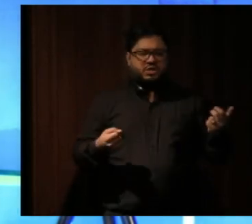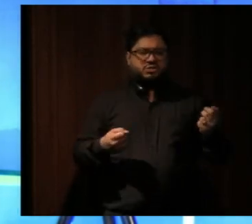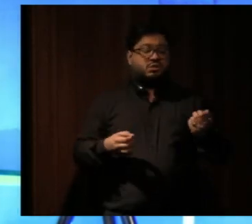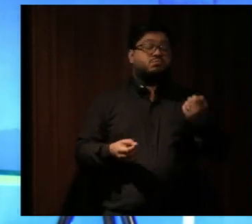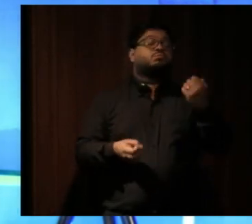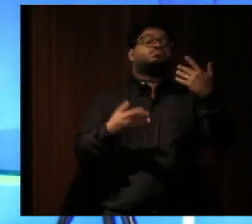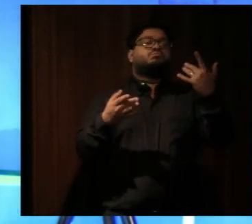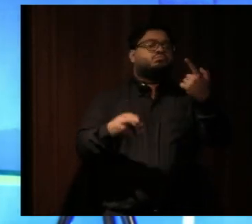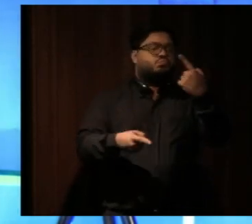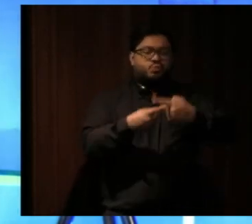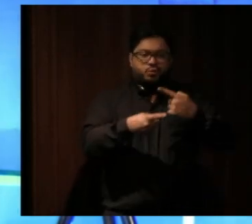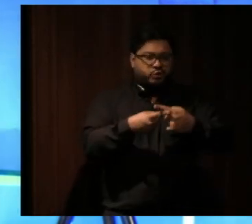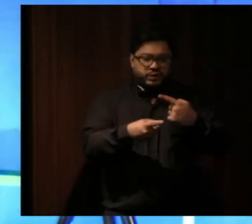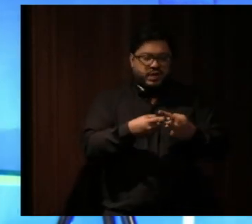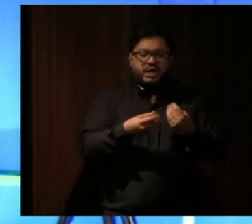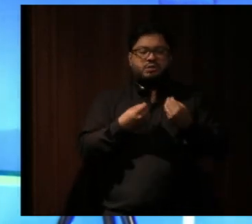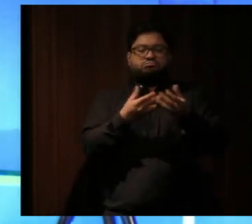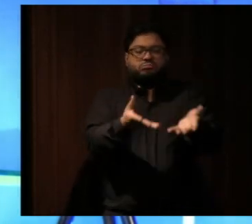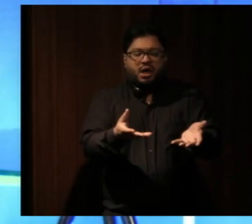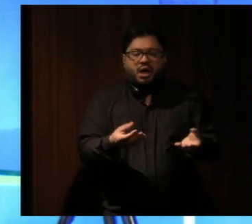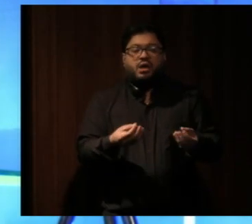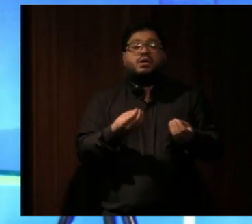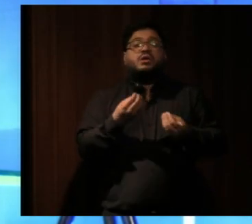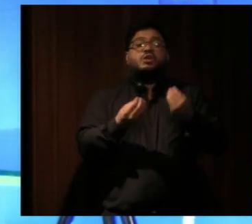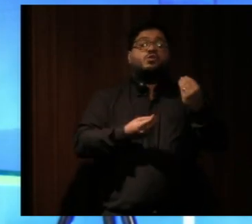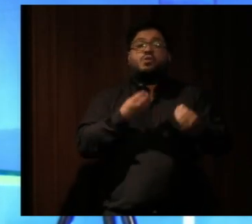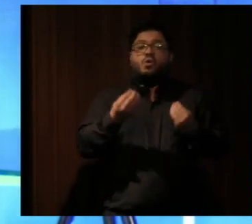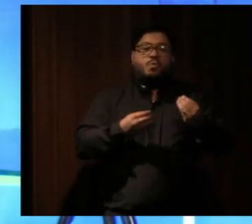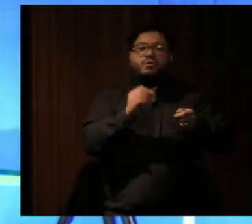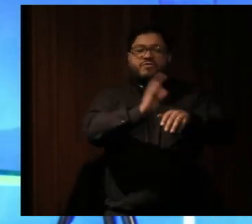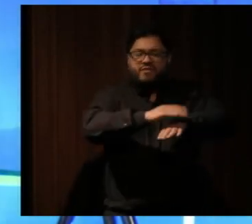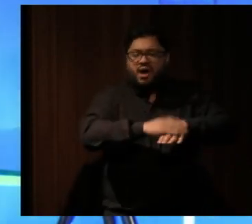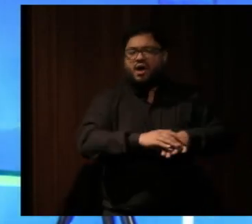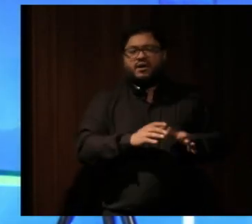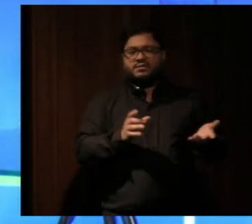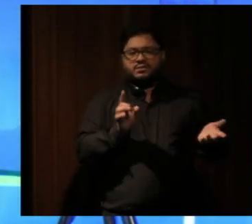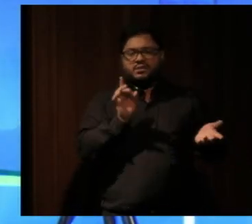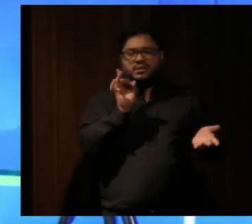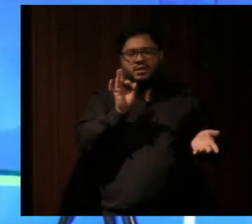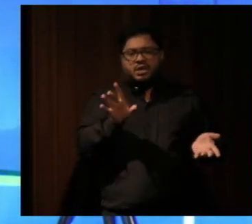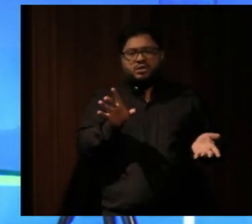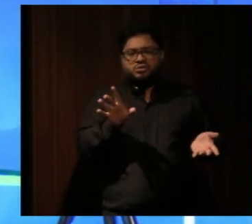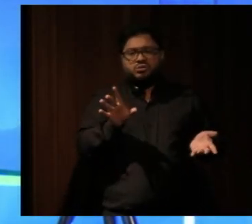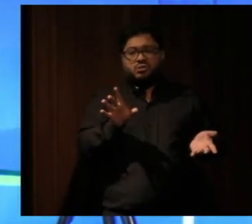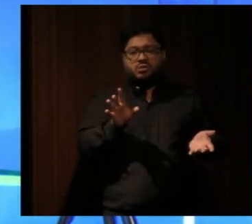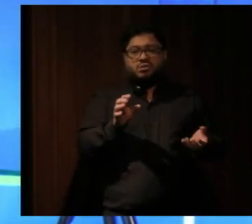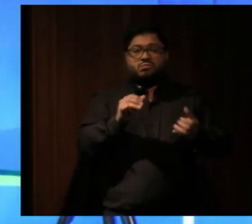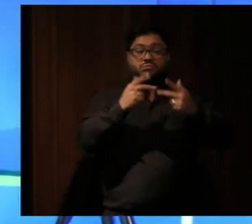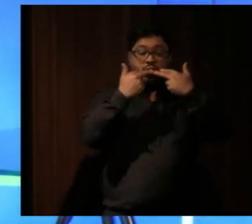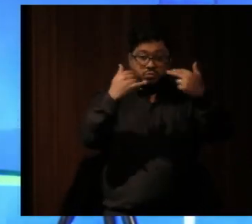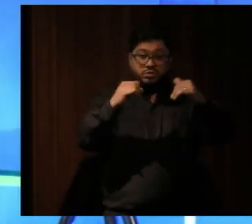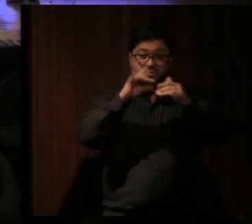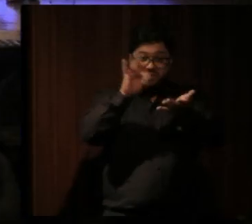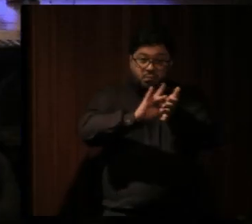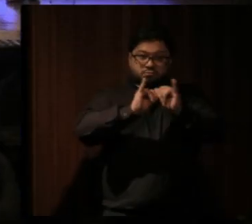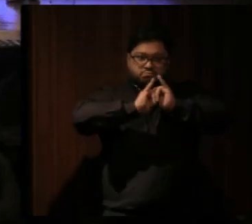Por que a gente não tá dando e como que tá sendo então assim não é só realmente dar o